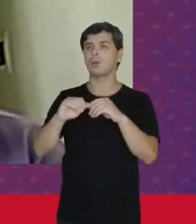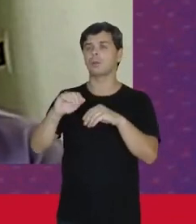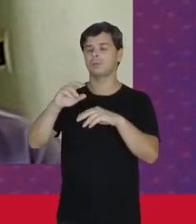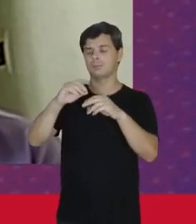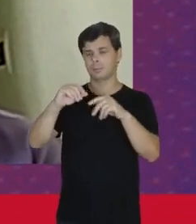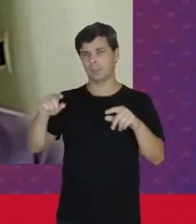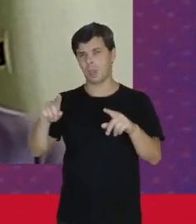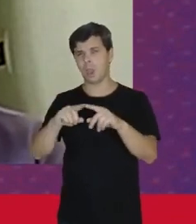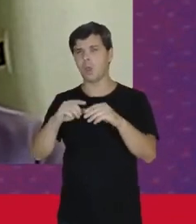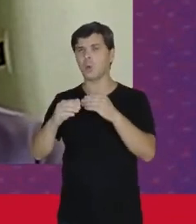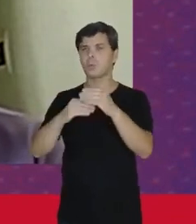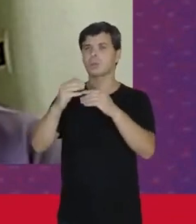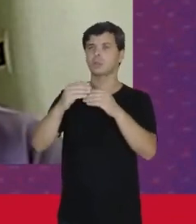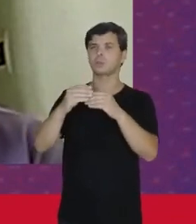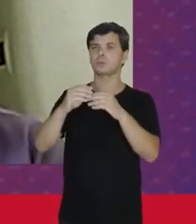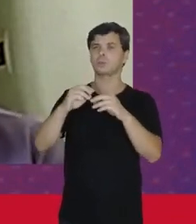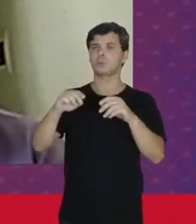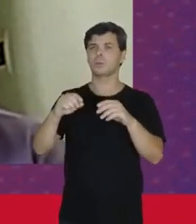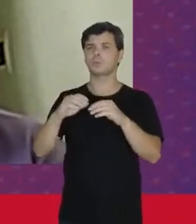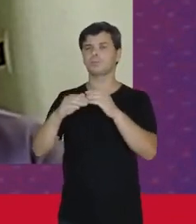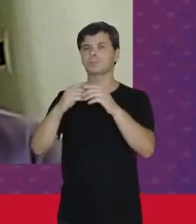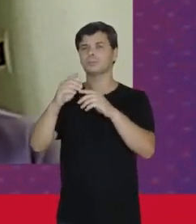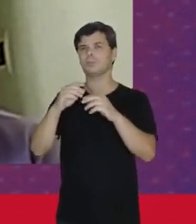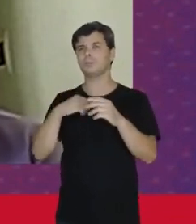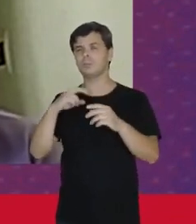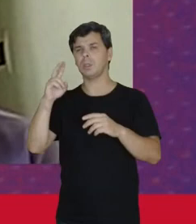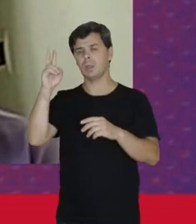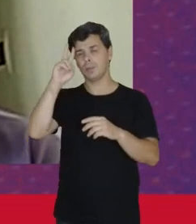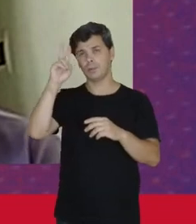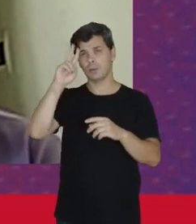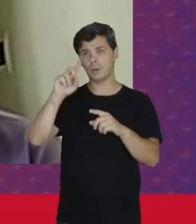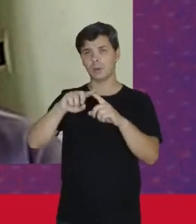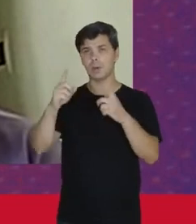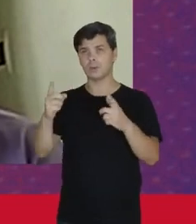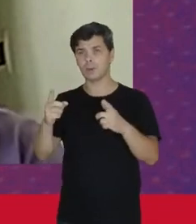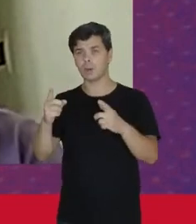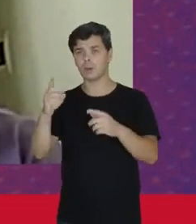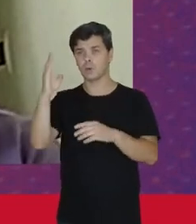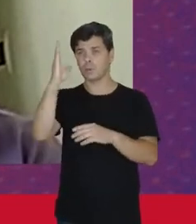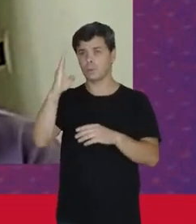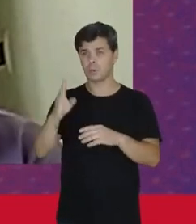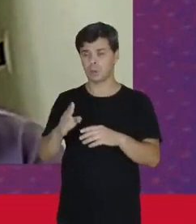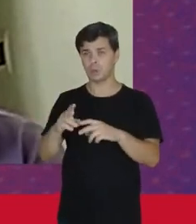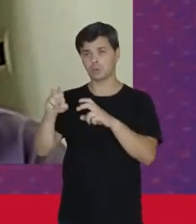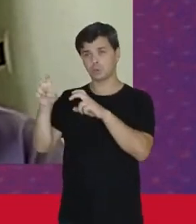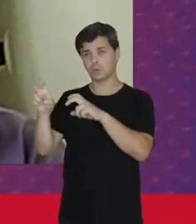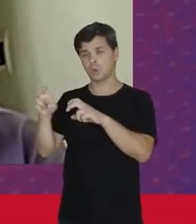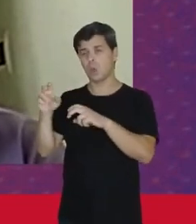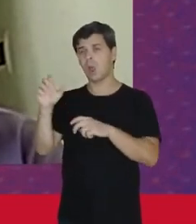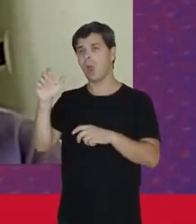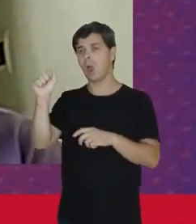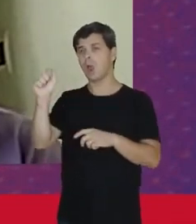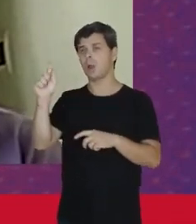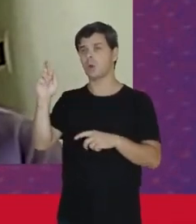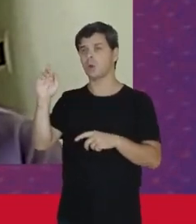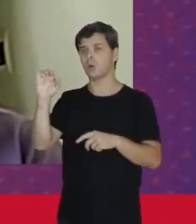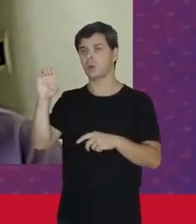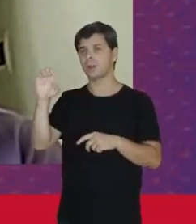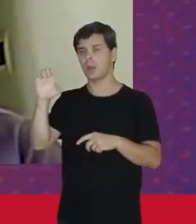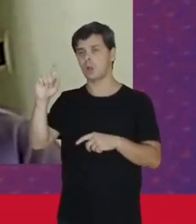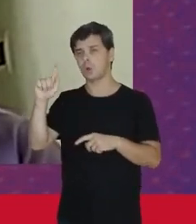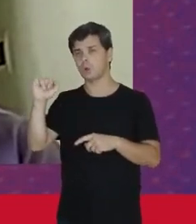e de desenvolvimento que historicamente foi constituído no Brasil, que é o agronegócio, e o que